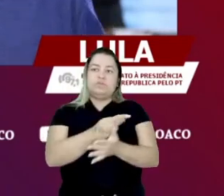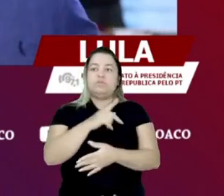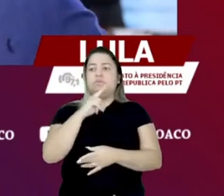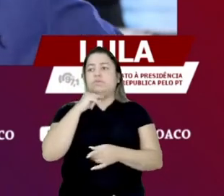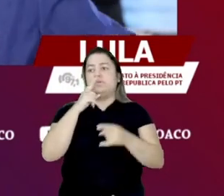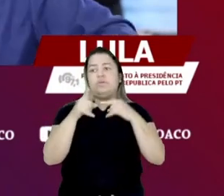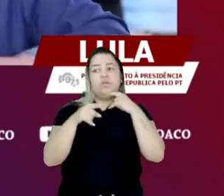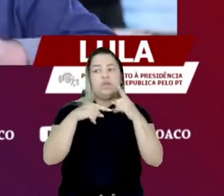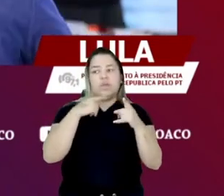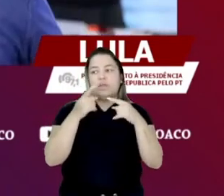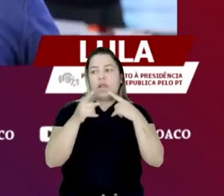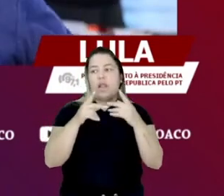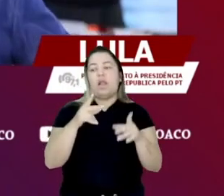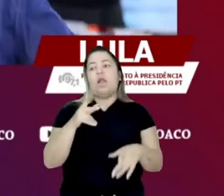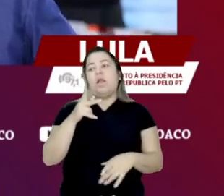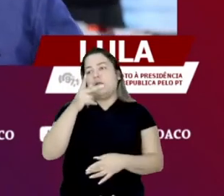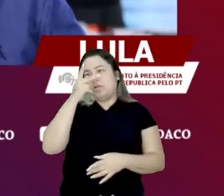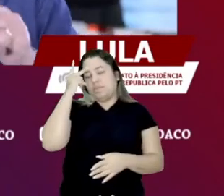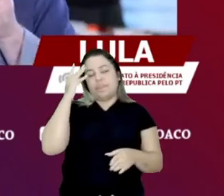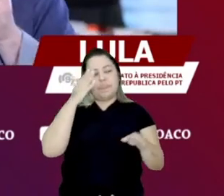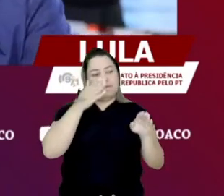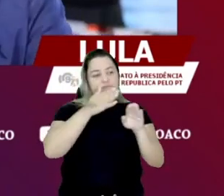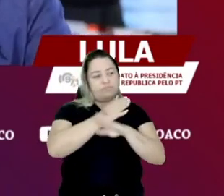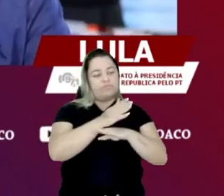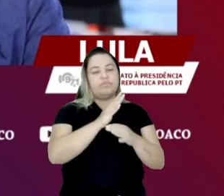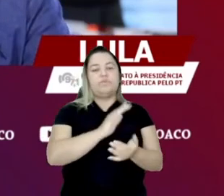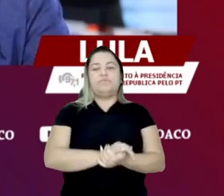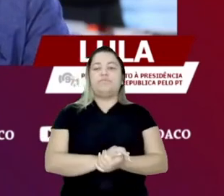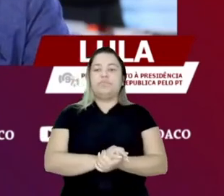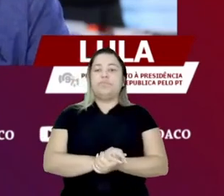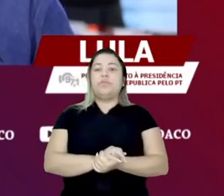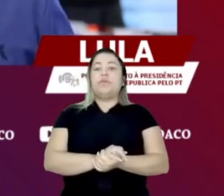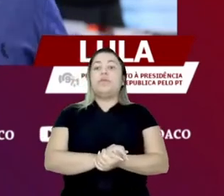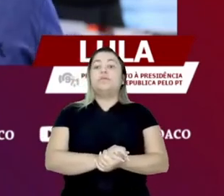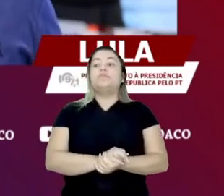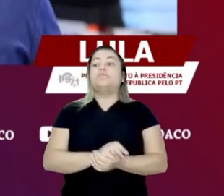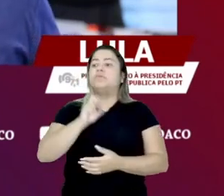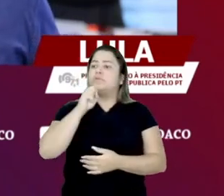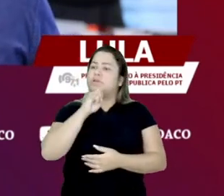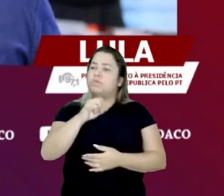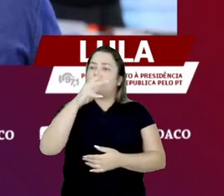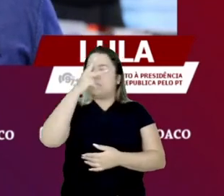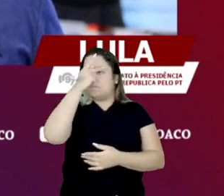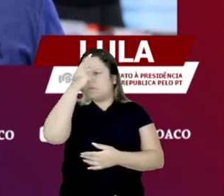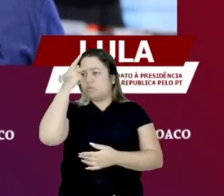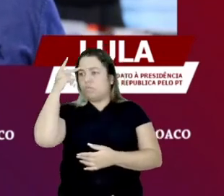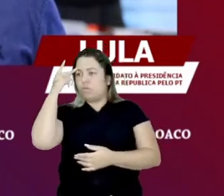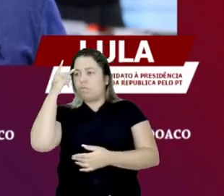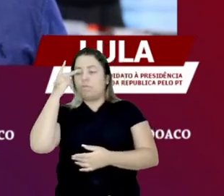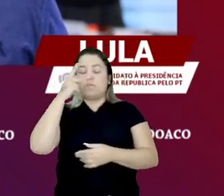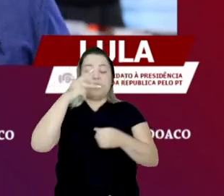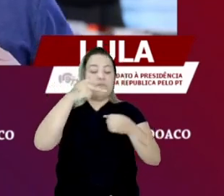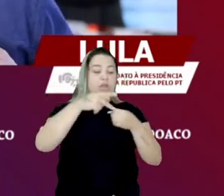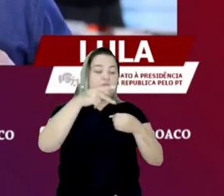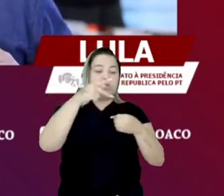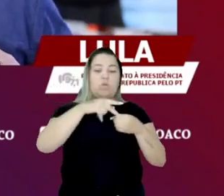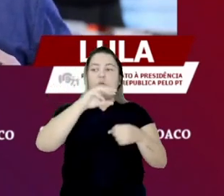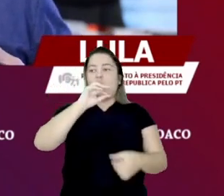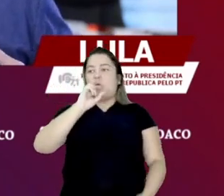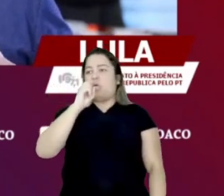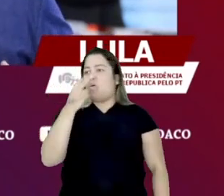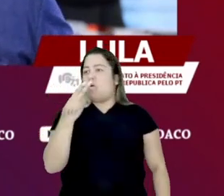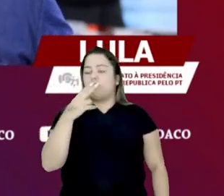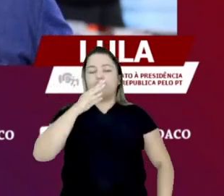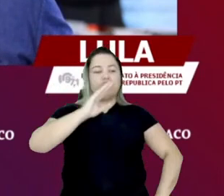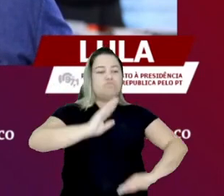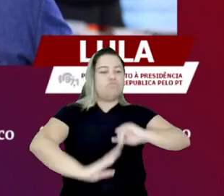você trabalha ou em qualquer lugar do mundo cometeu um erro, ele tem que pagar. Não pode ser os trabalhadores daquele instante. Então eu tive